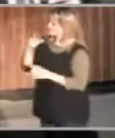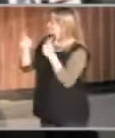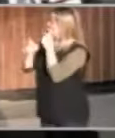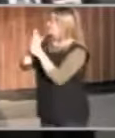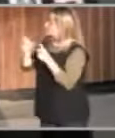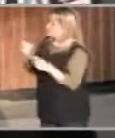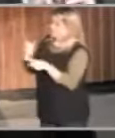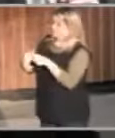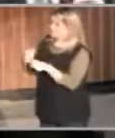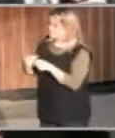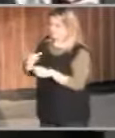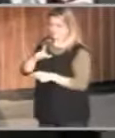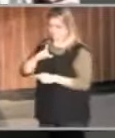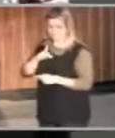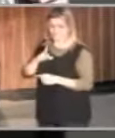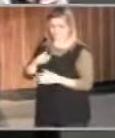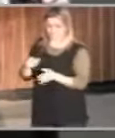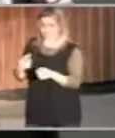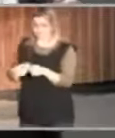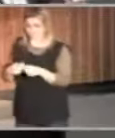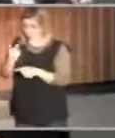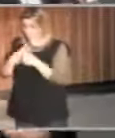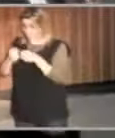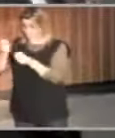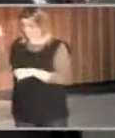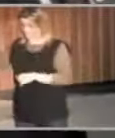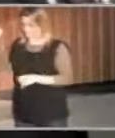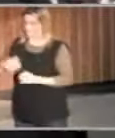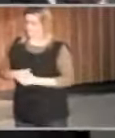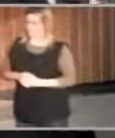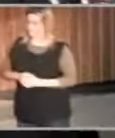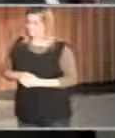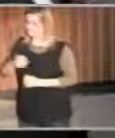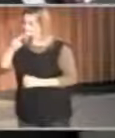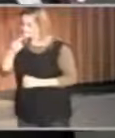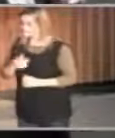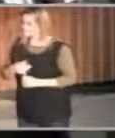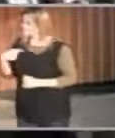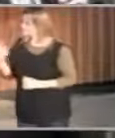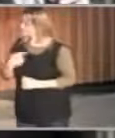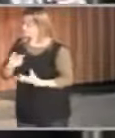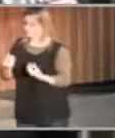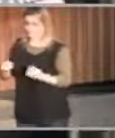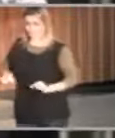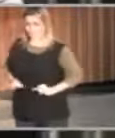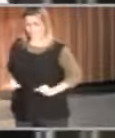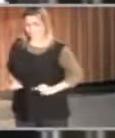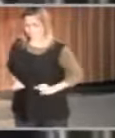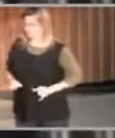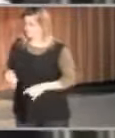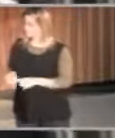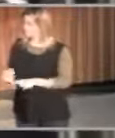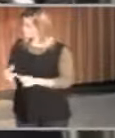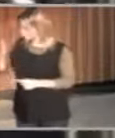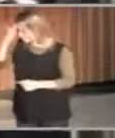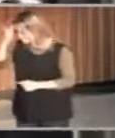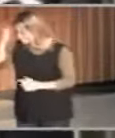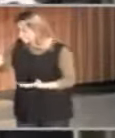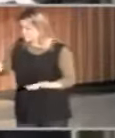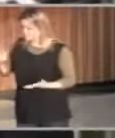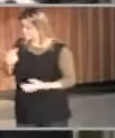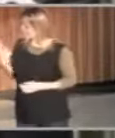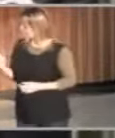igrejas da geração passada. Ele disse assim, olha, nós estamos sofrendo um problema porque nós